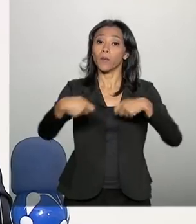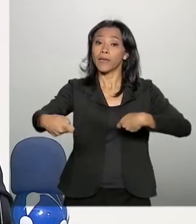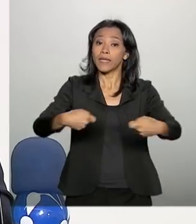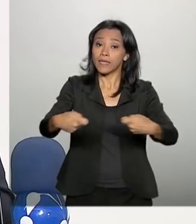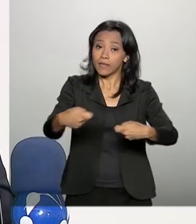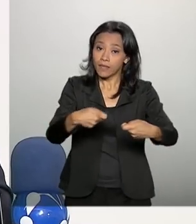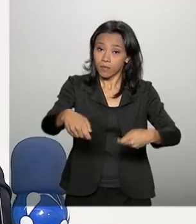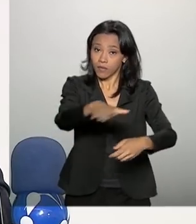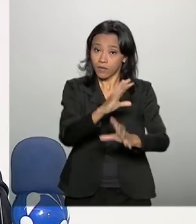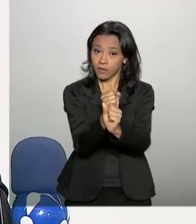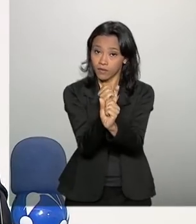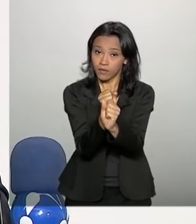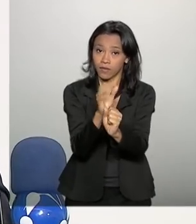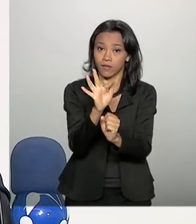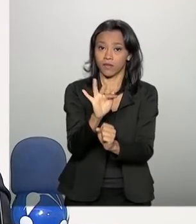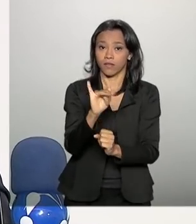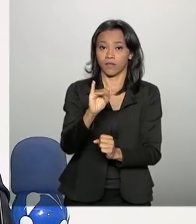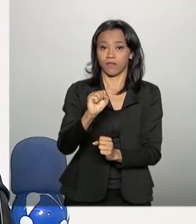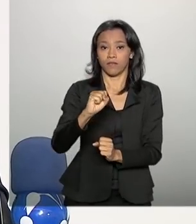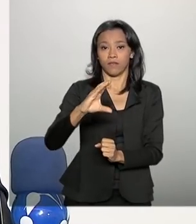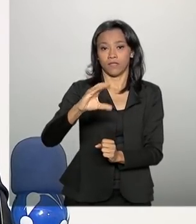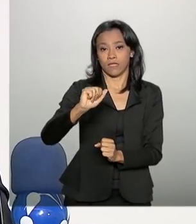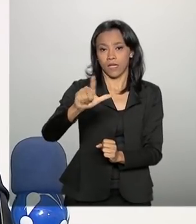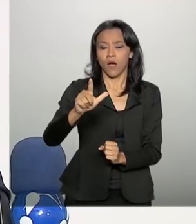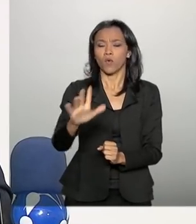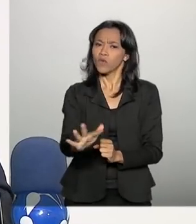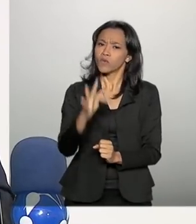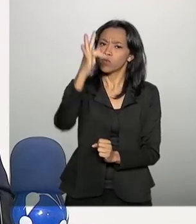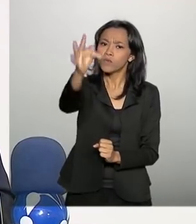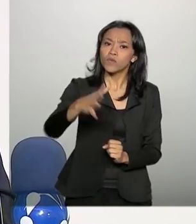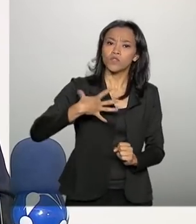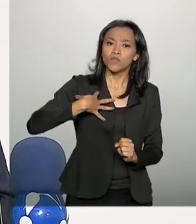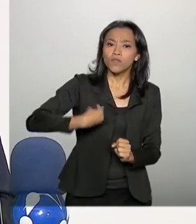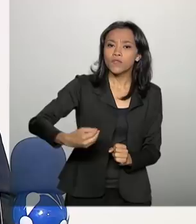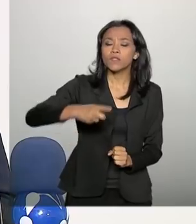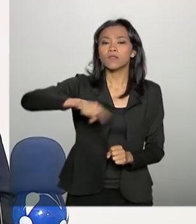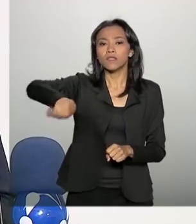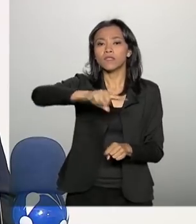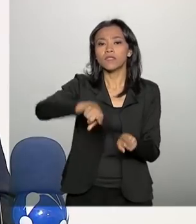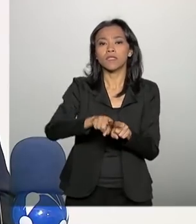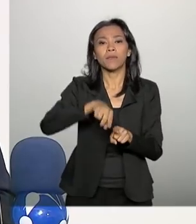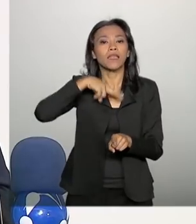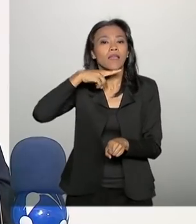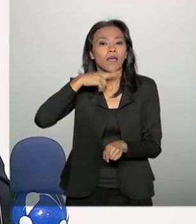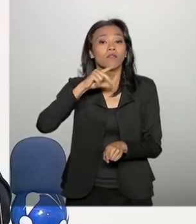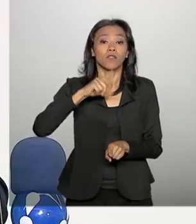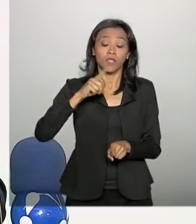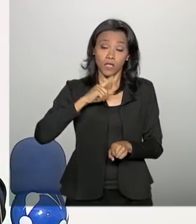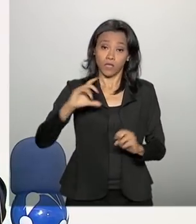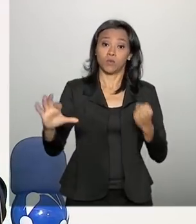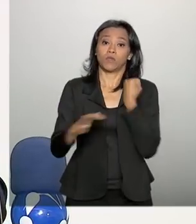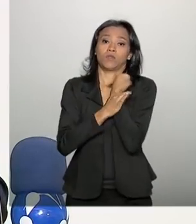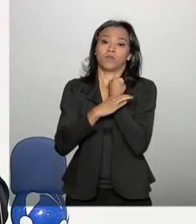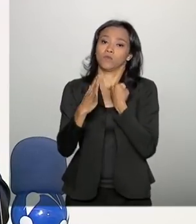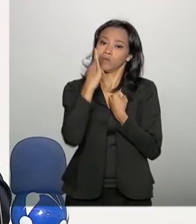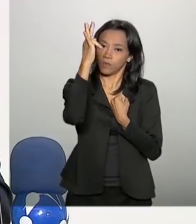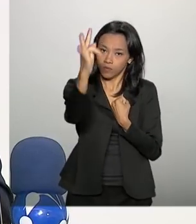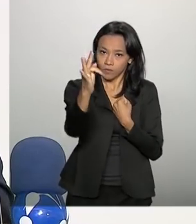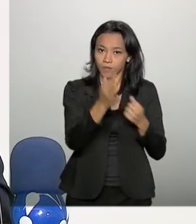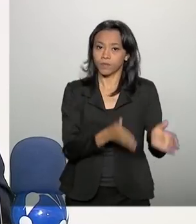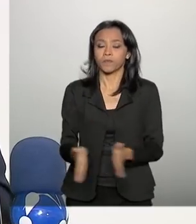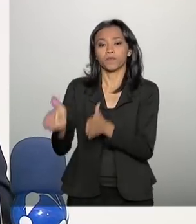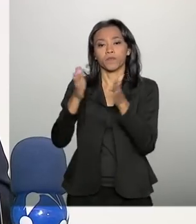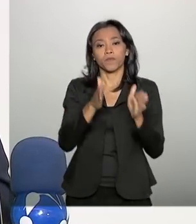fiscal que Garanta que nossos filhos e netos tem um futuro assegurado levaremos